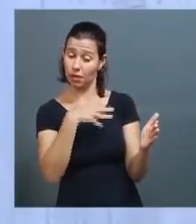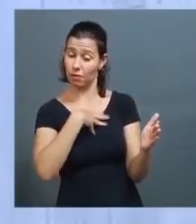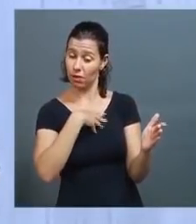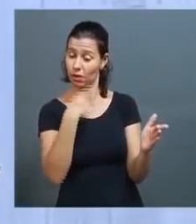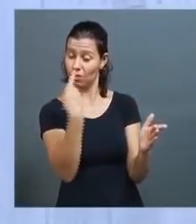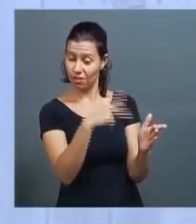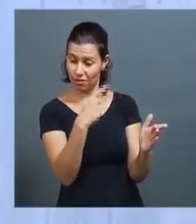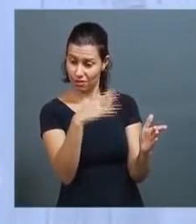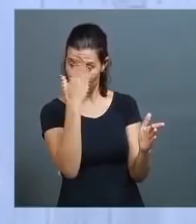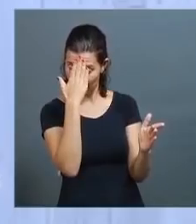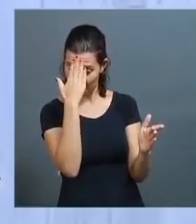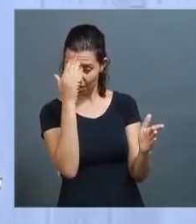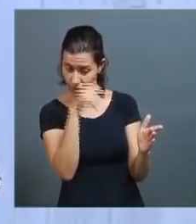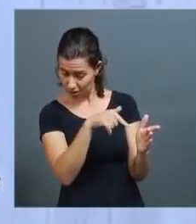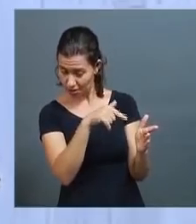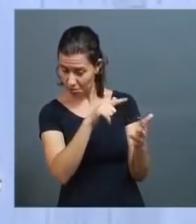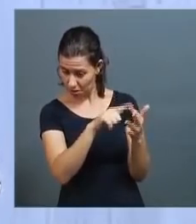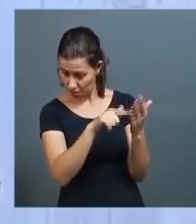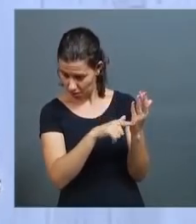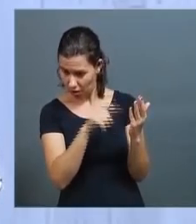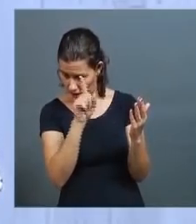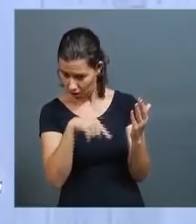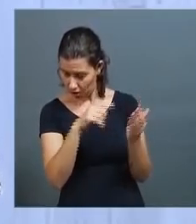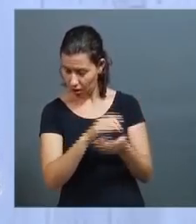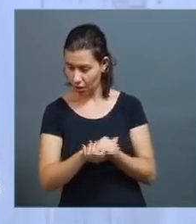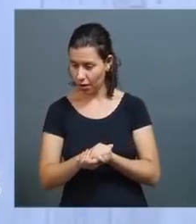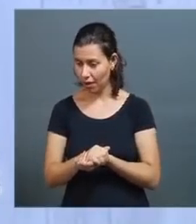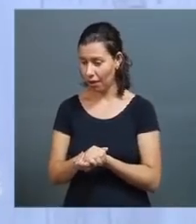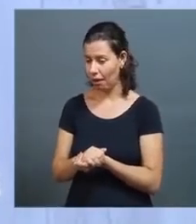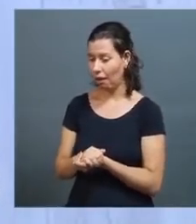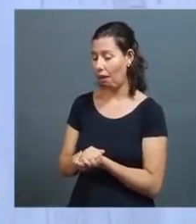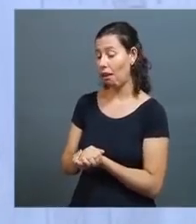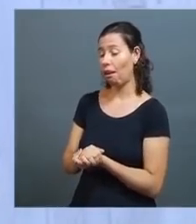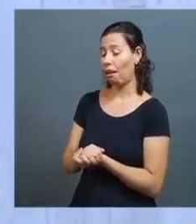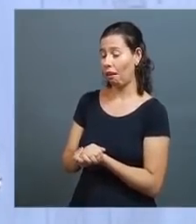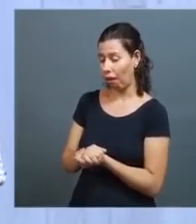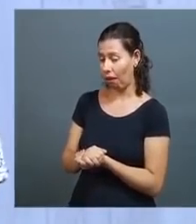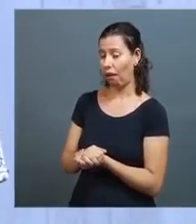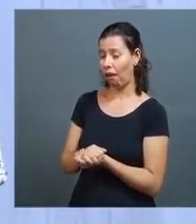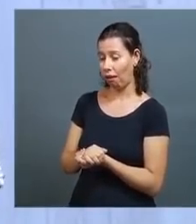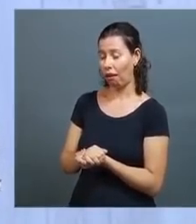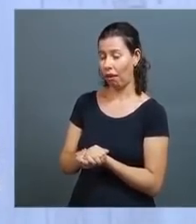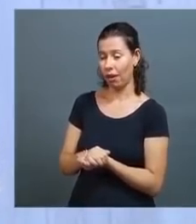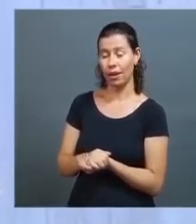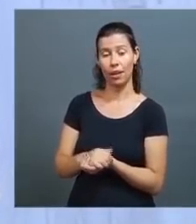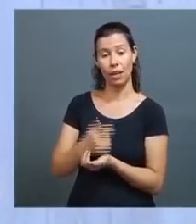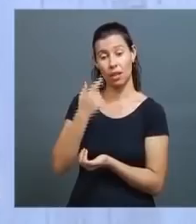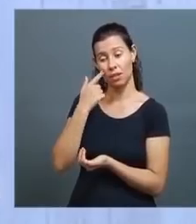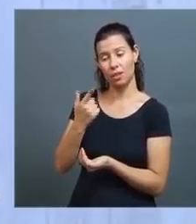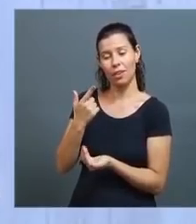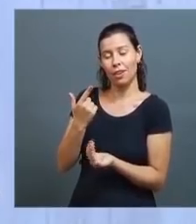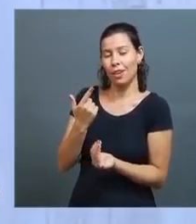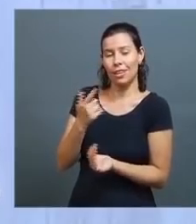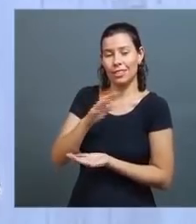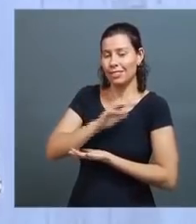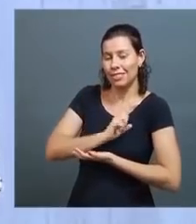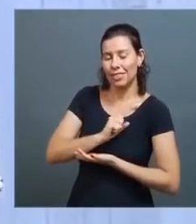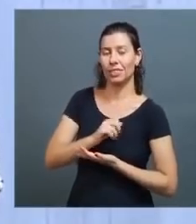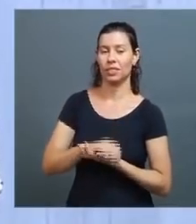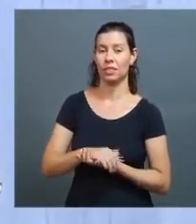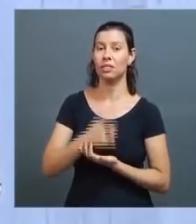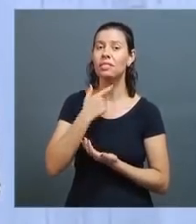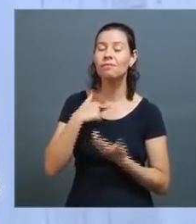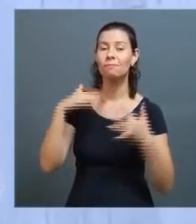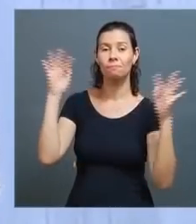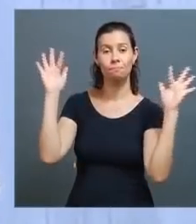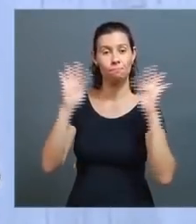assim, eles começam a perceber o tanto que essa criança é amorosa, o tanto que essa criança anseia por ser feliz, qual que é o sonho